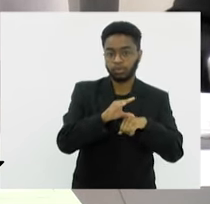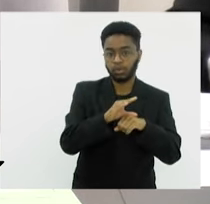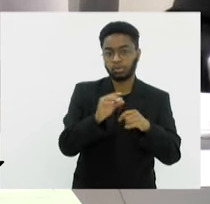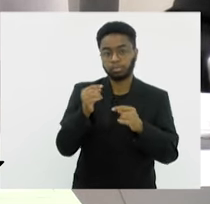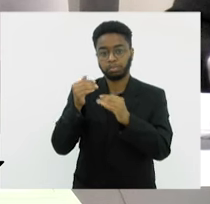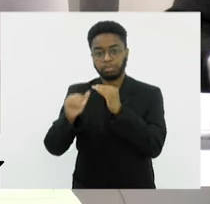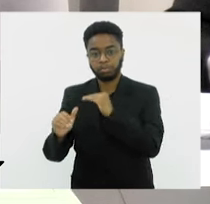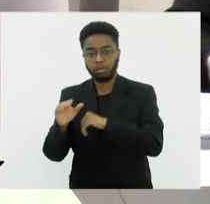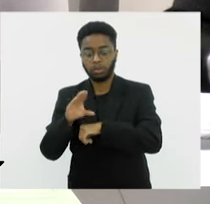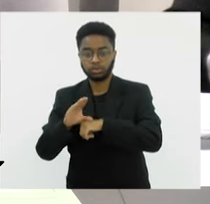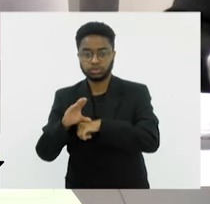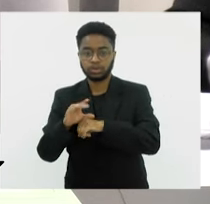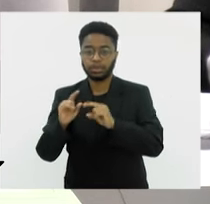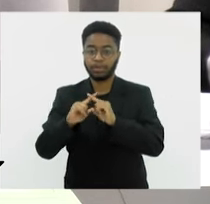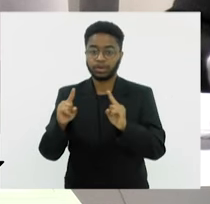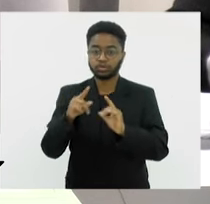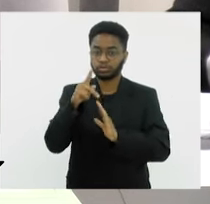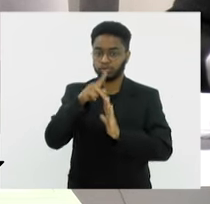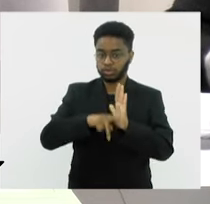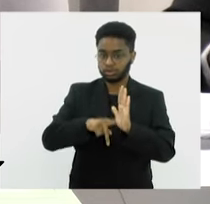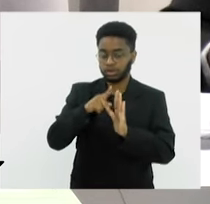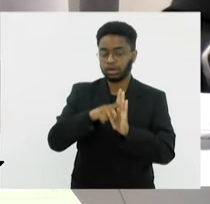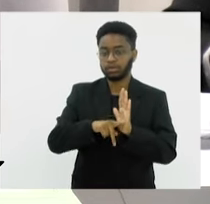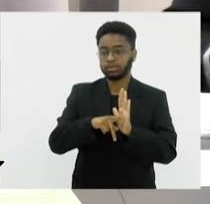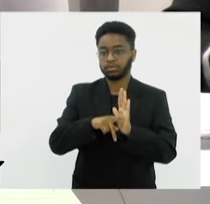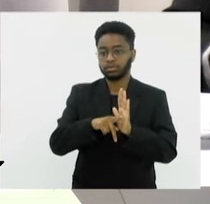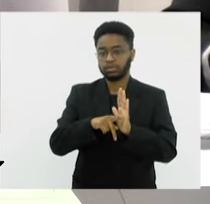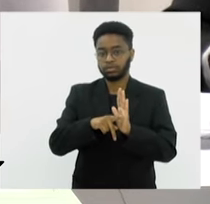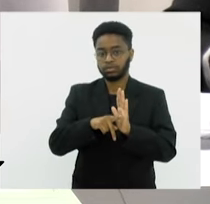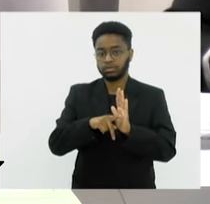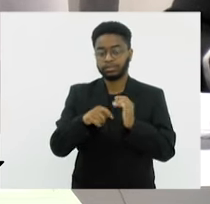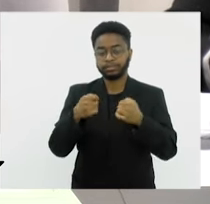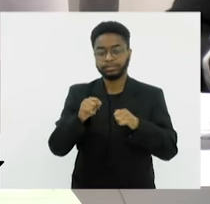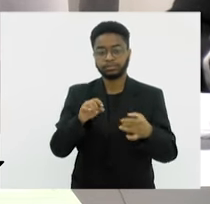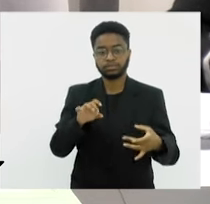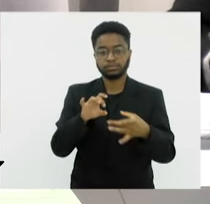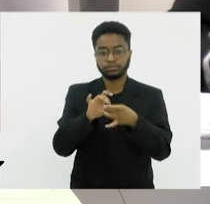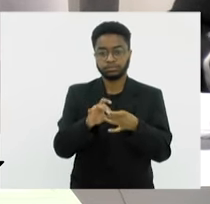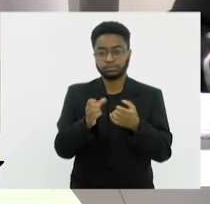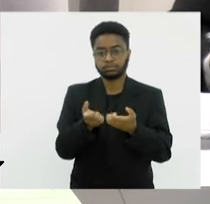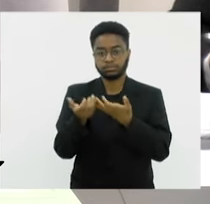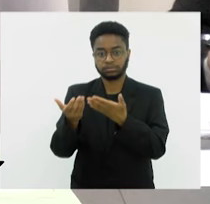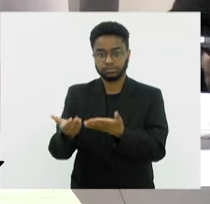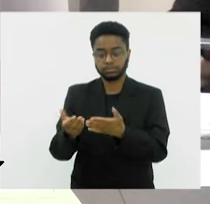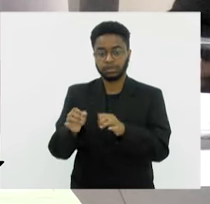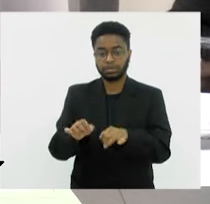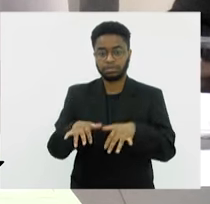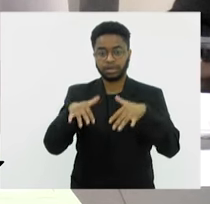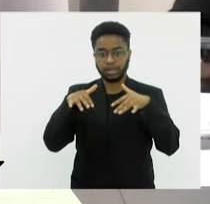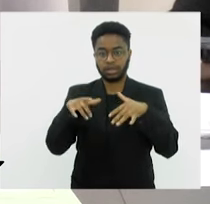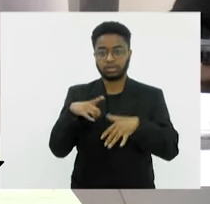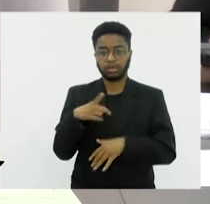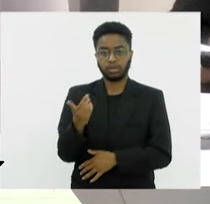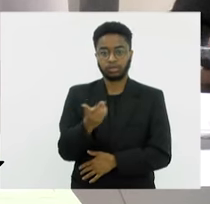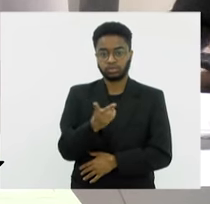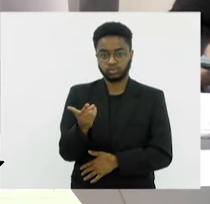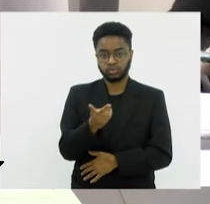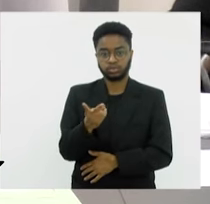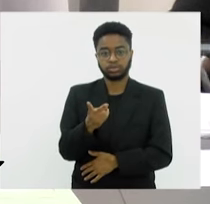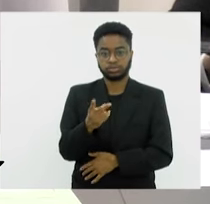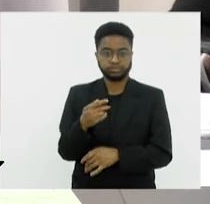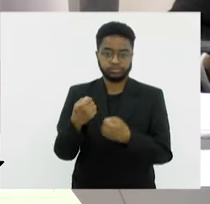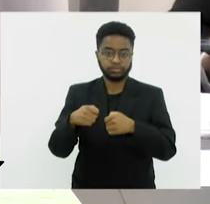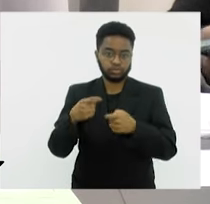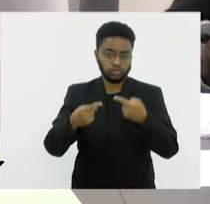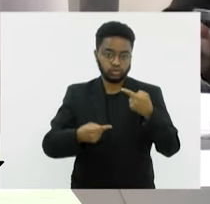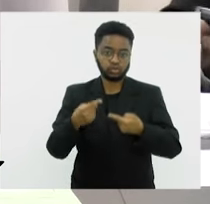que o projeto físico, que ele vá carreado ao plenário com as duas, com a discussão. Acho